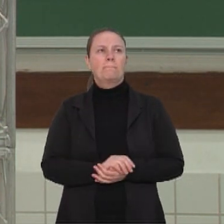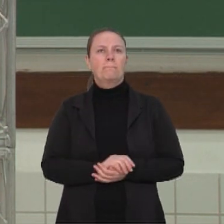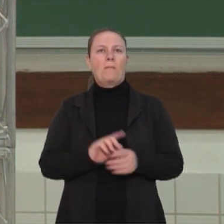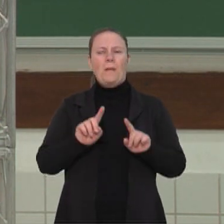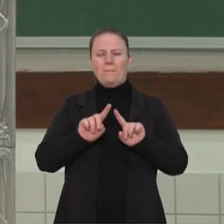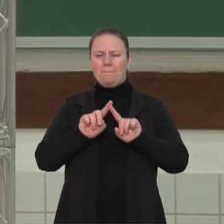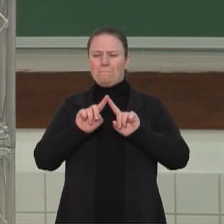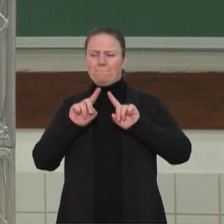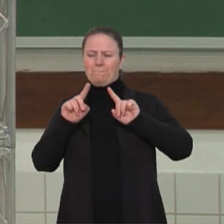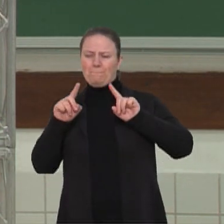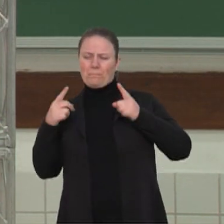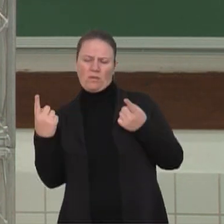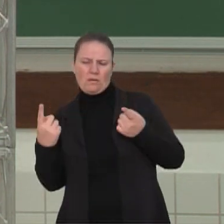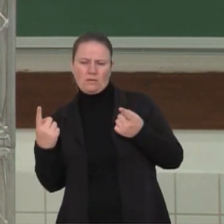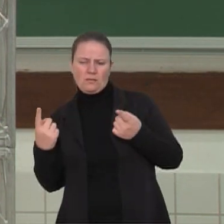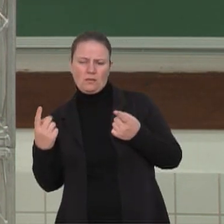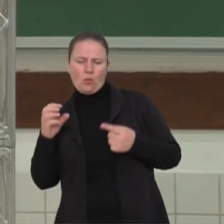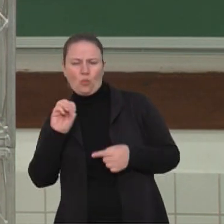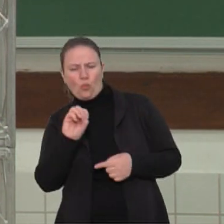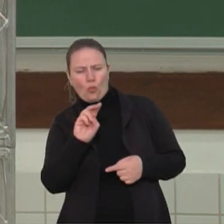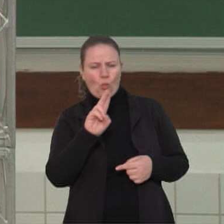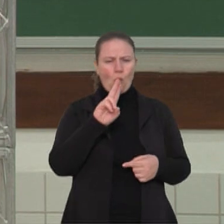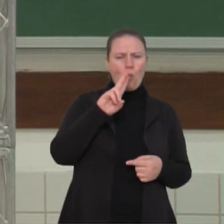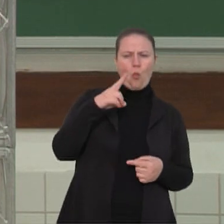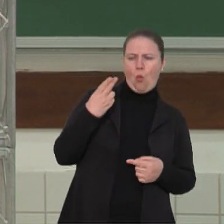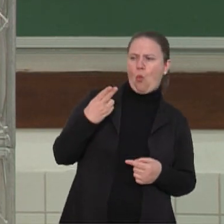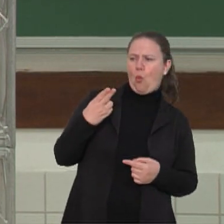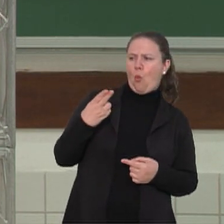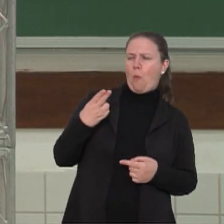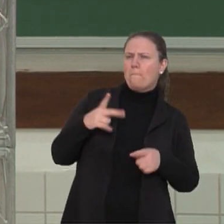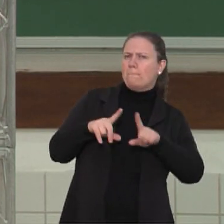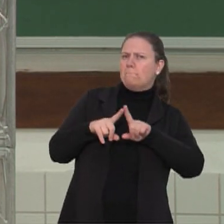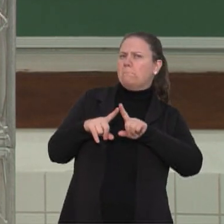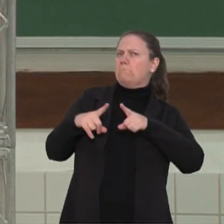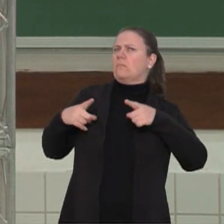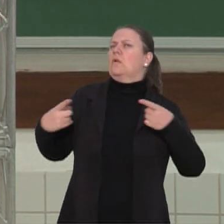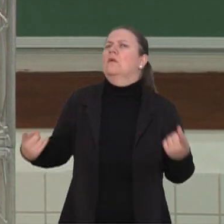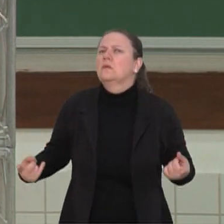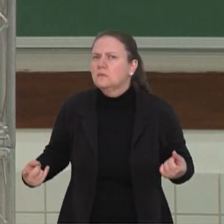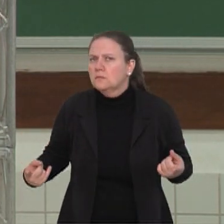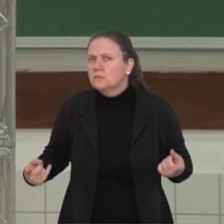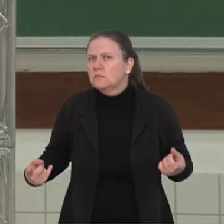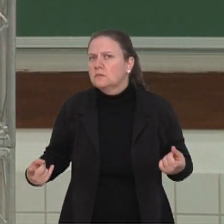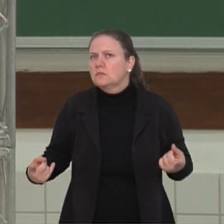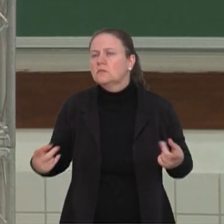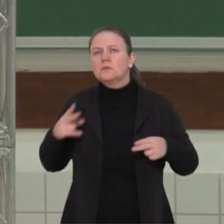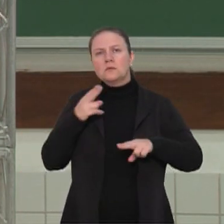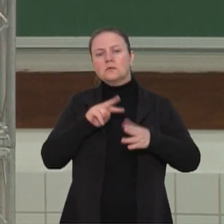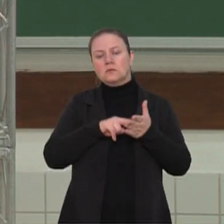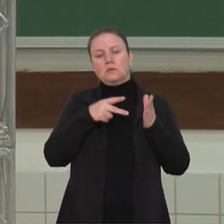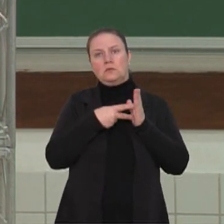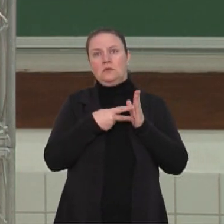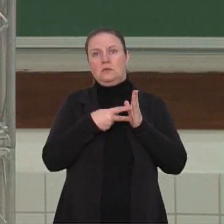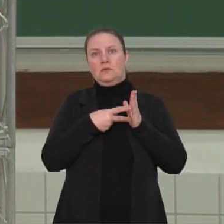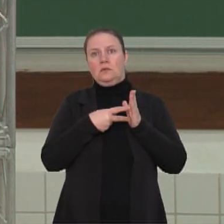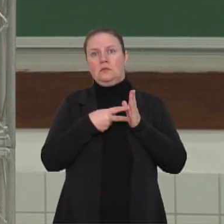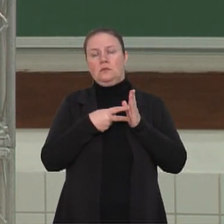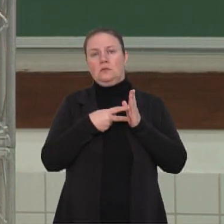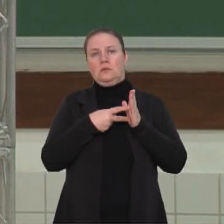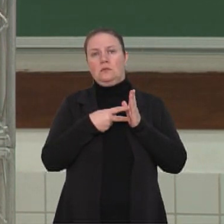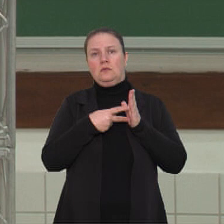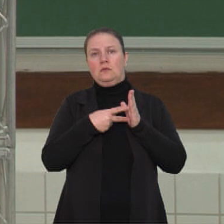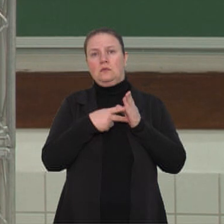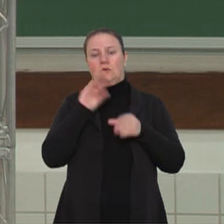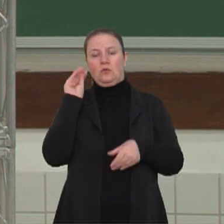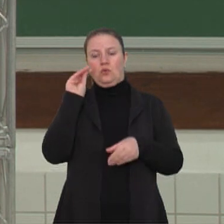mas, só solto assim, mas. O que é um mas? Defina um mas. O mas, ele só funciona